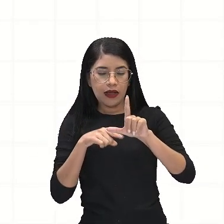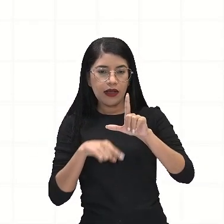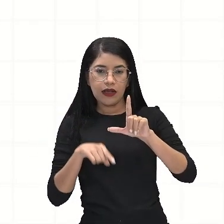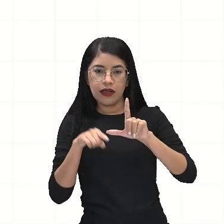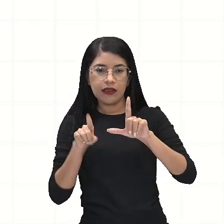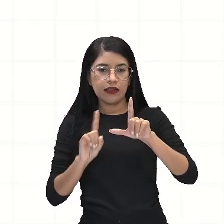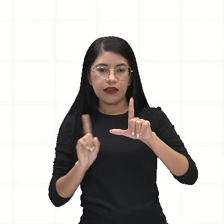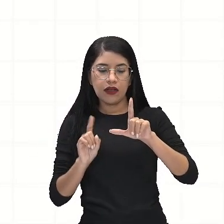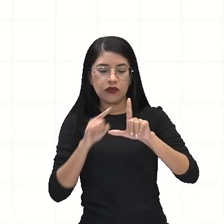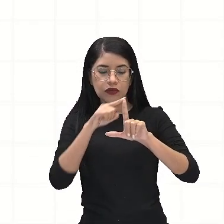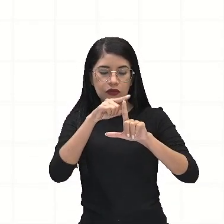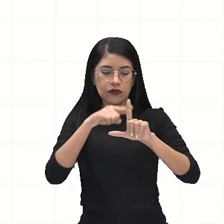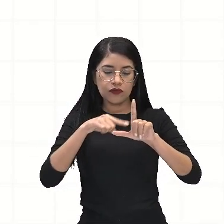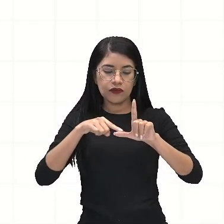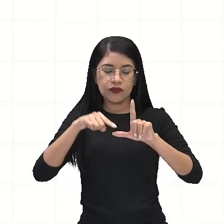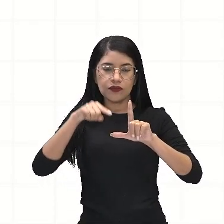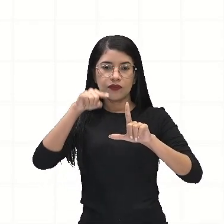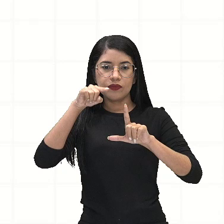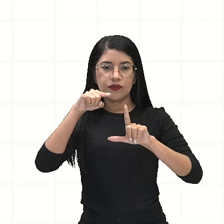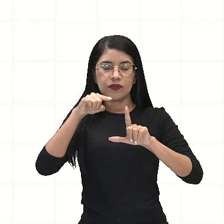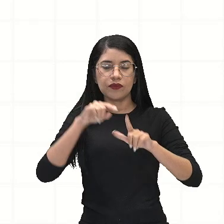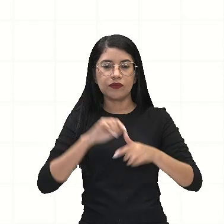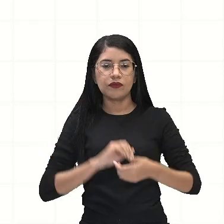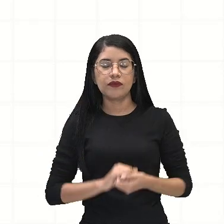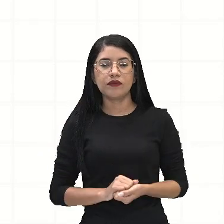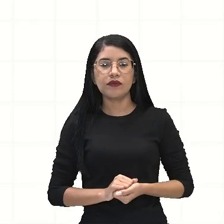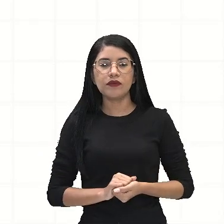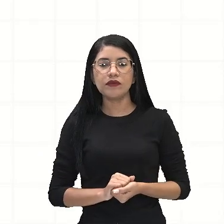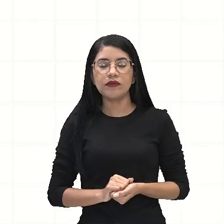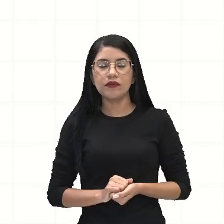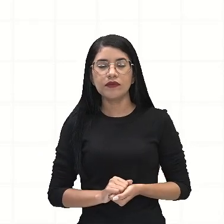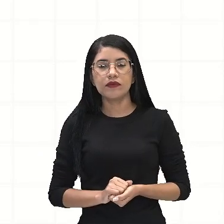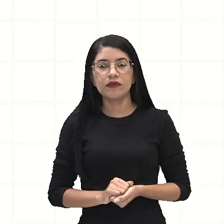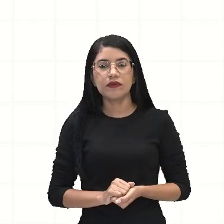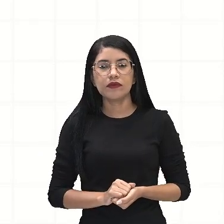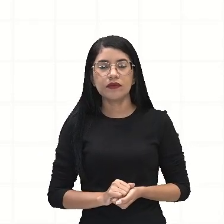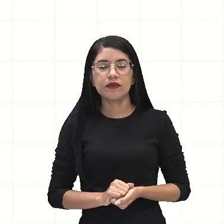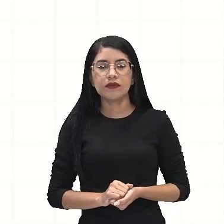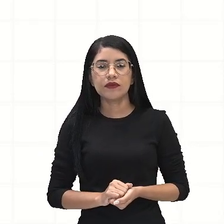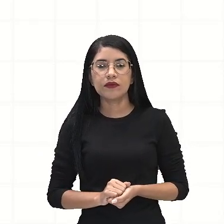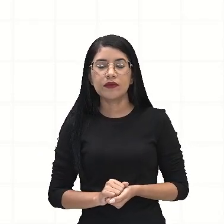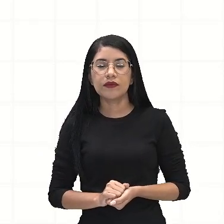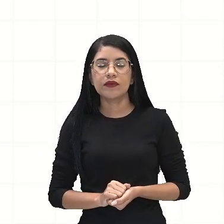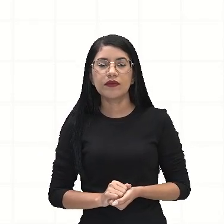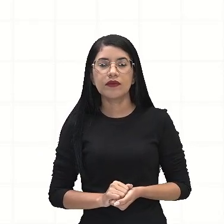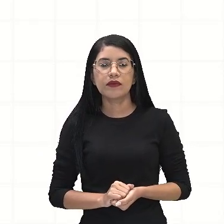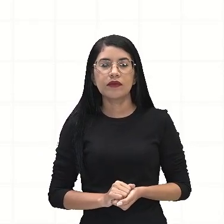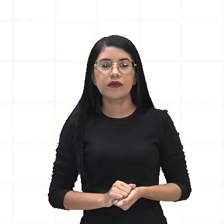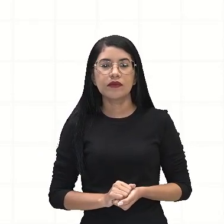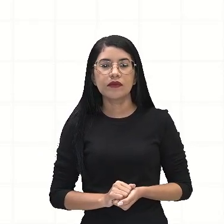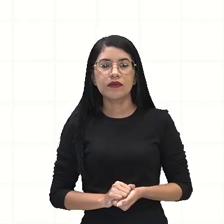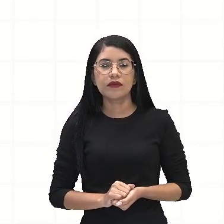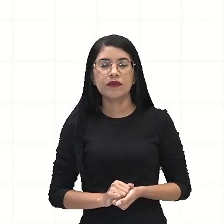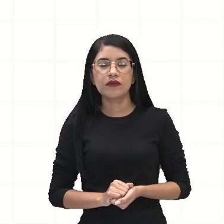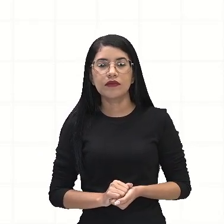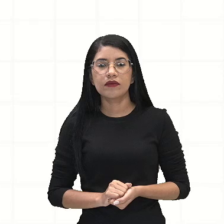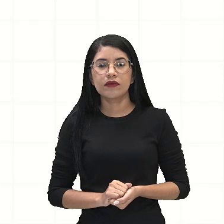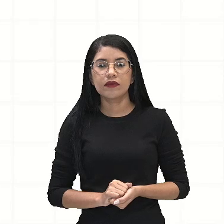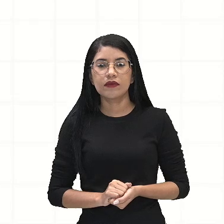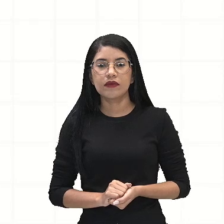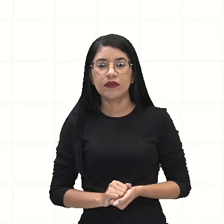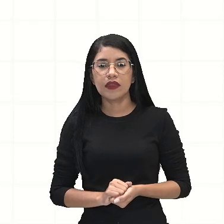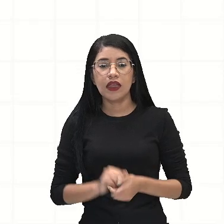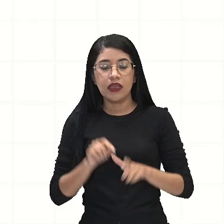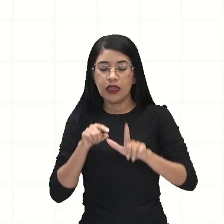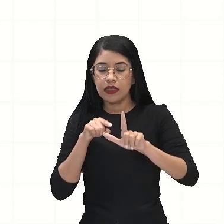e encosta no x e volta. Vem, encosta no x e volta, tá bom? E esse ponto